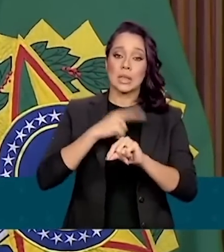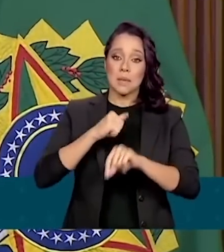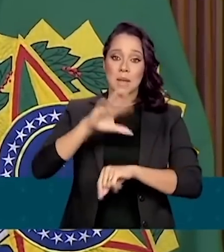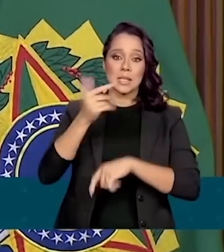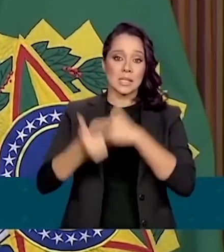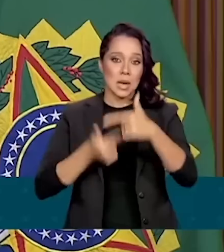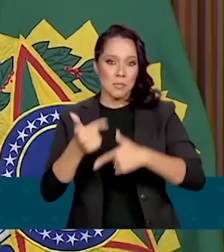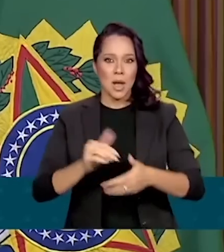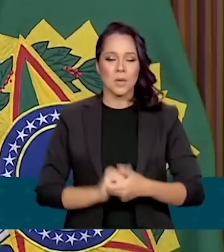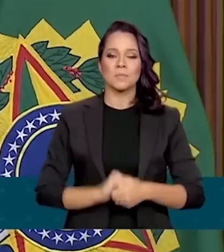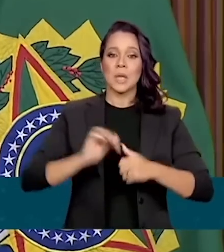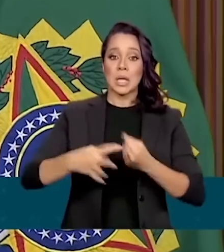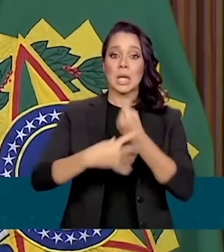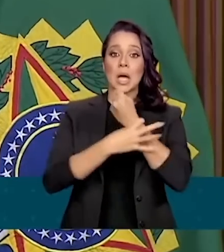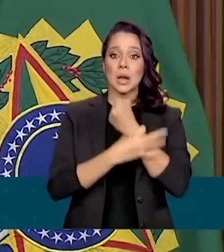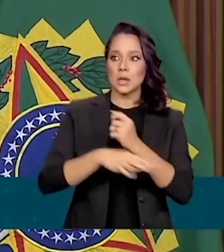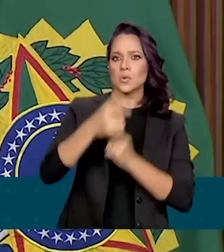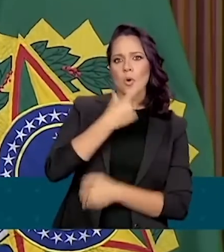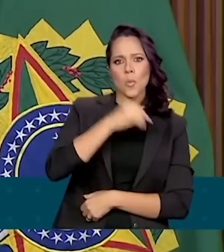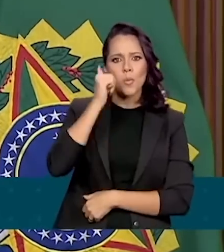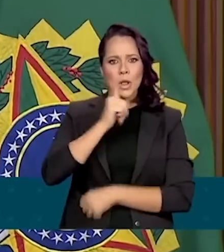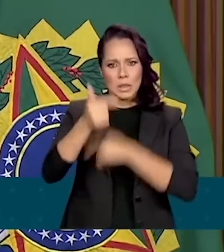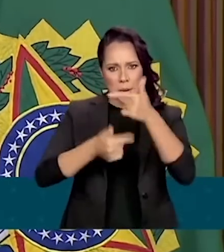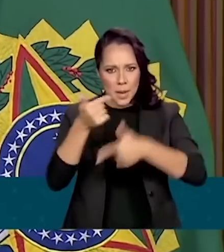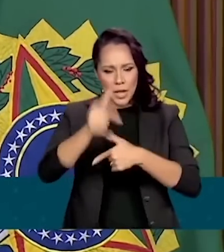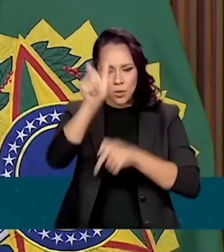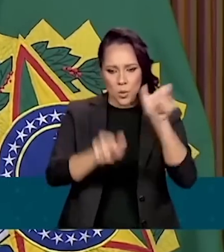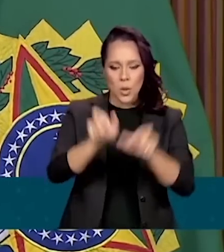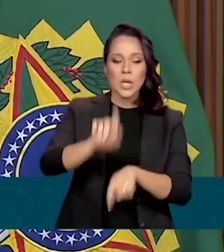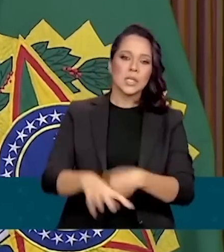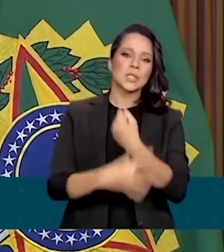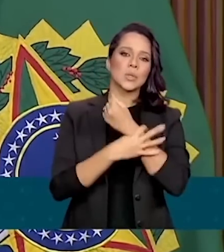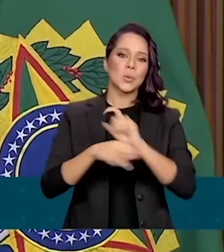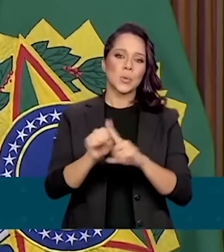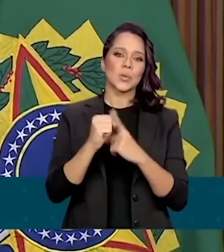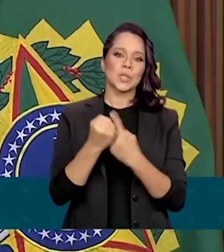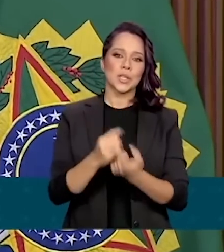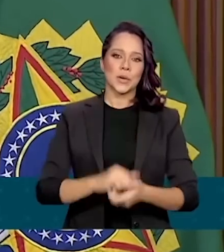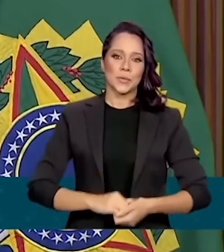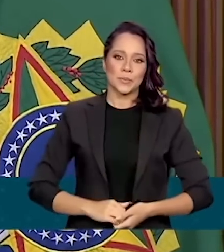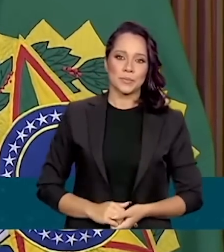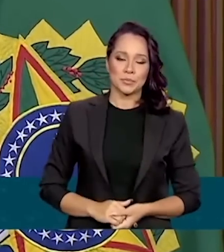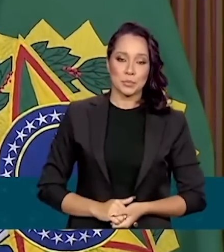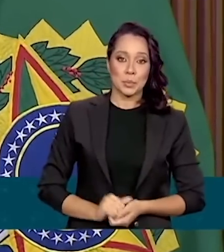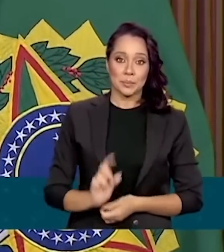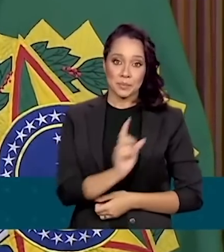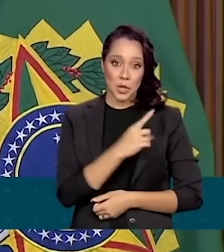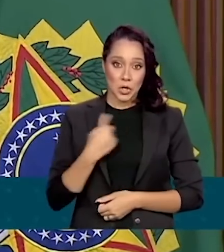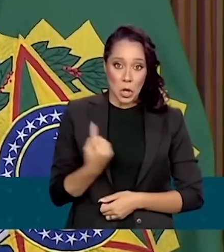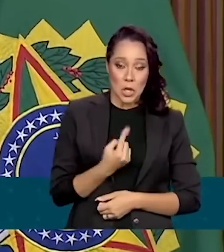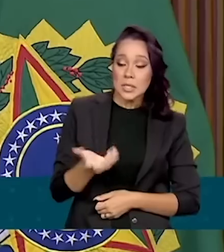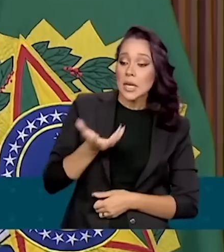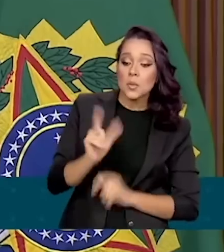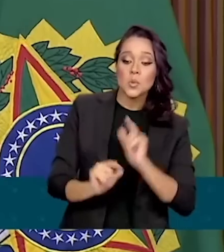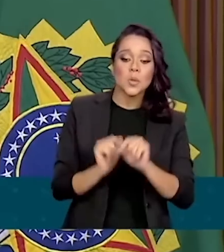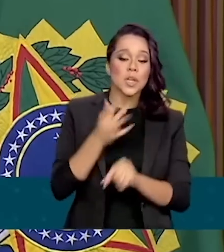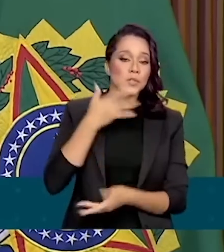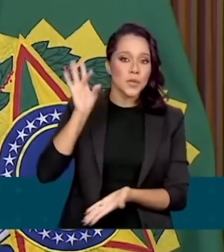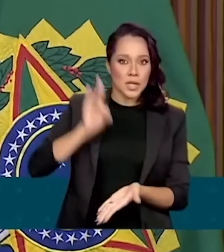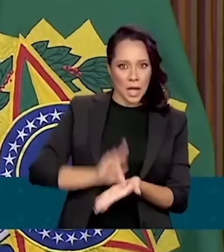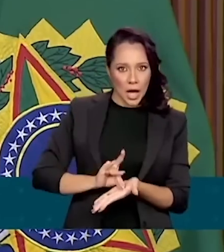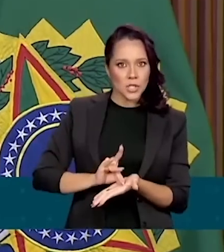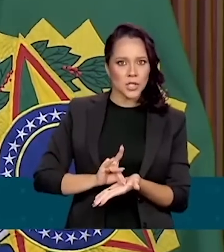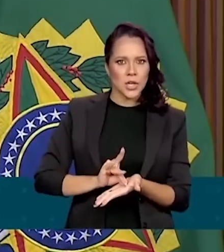emprego em que garanta ao trabalhador um pouco de segurança social. Nós queremos